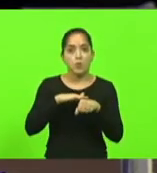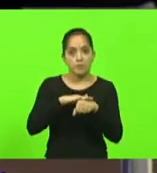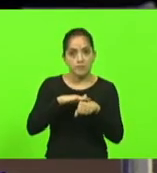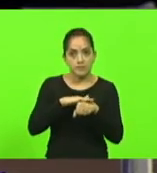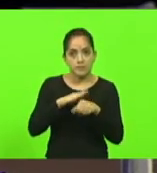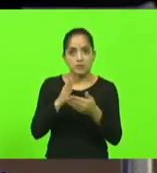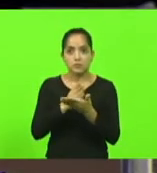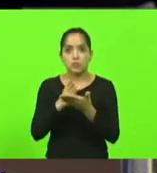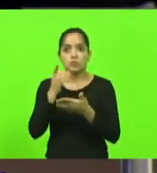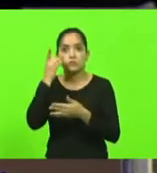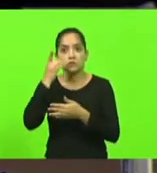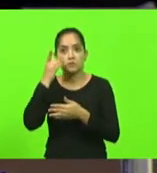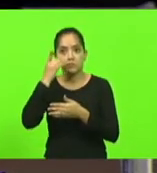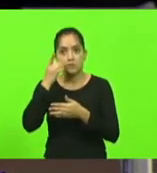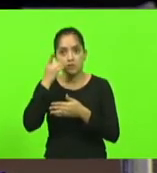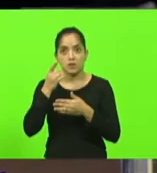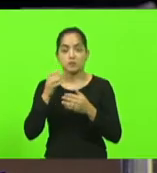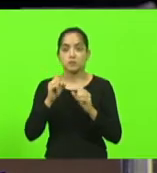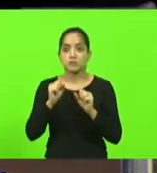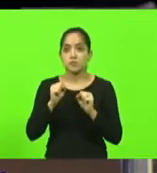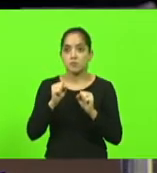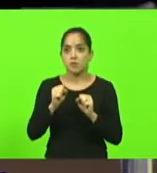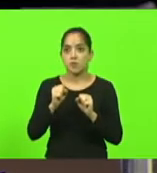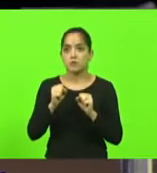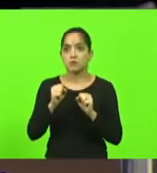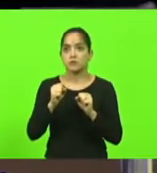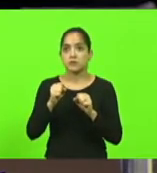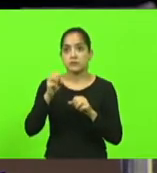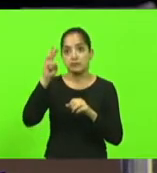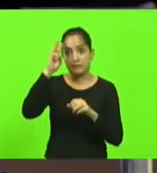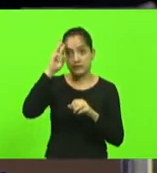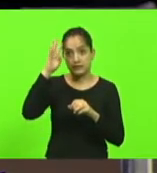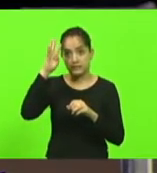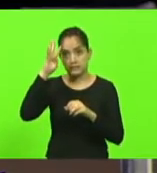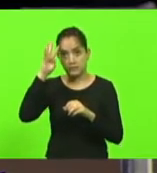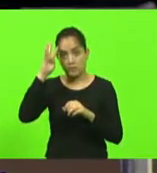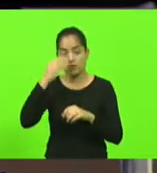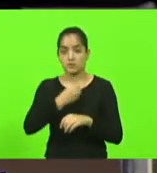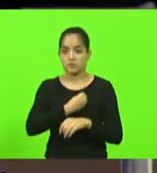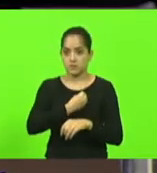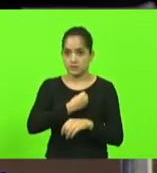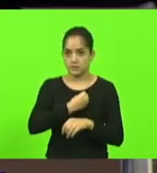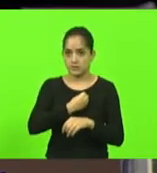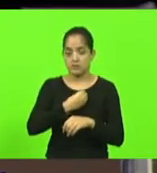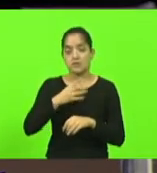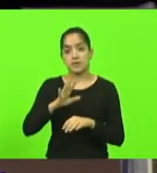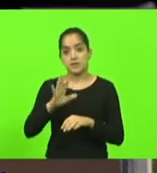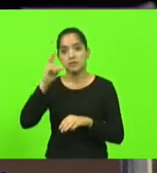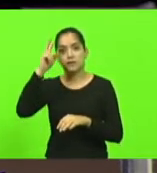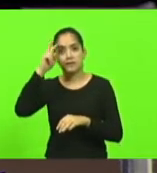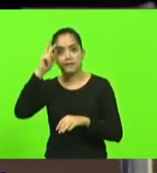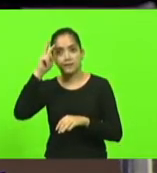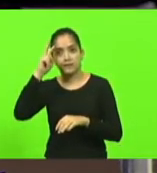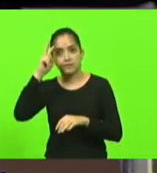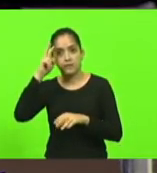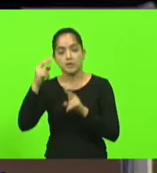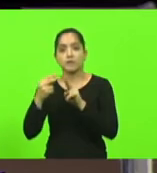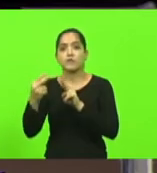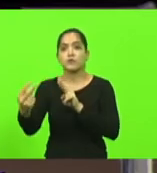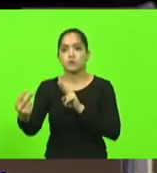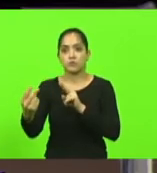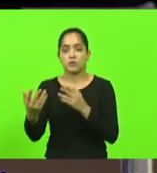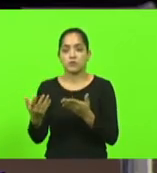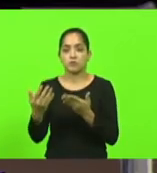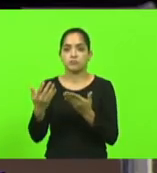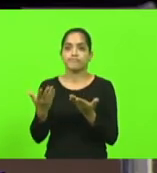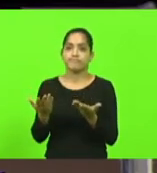os deputados, para que nós possamos fazer aqui terças e quartas presencial e quinta-feira da forma híbrida.